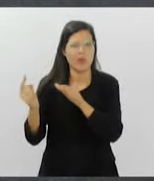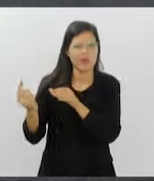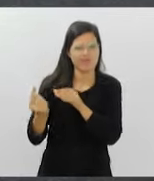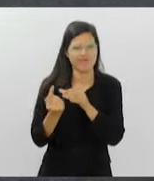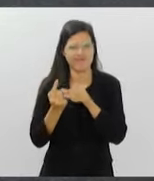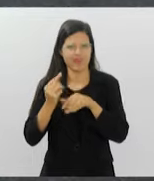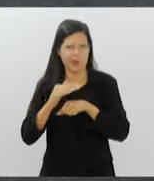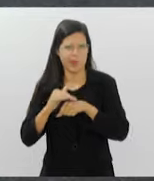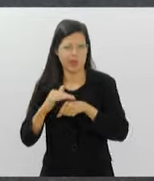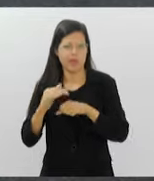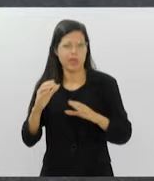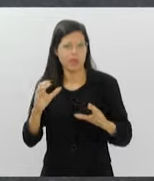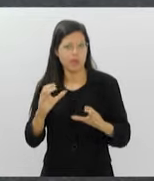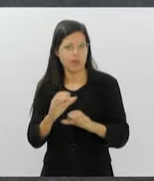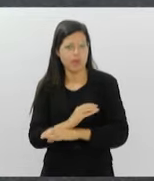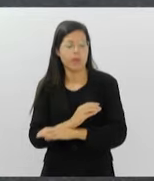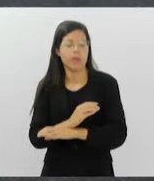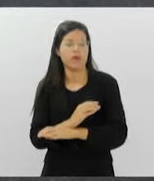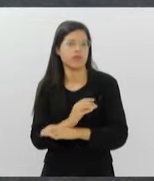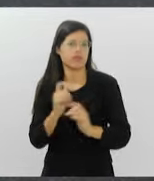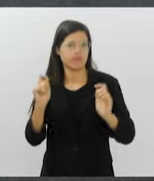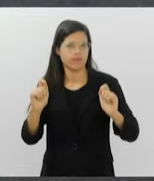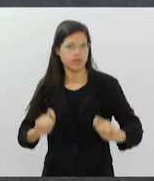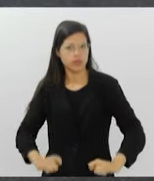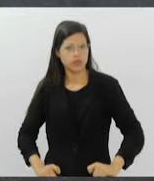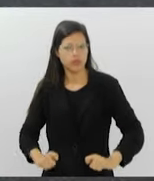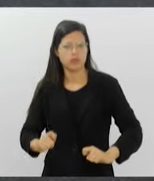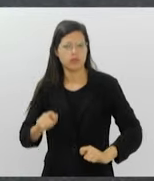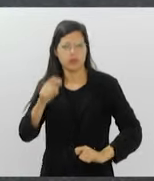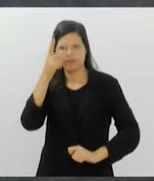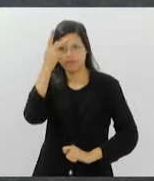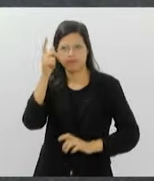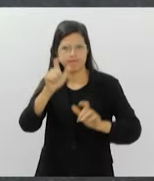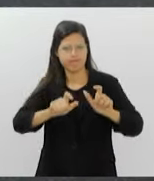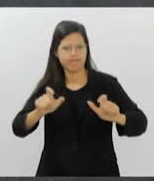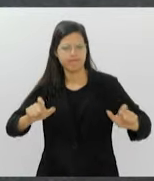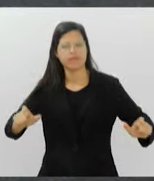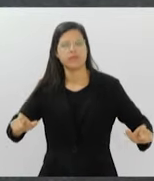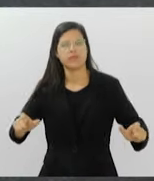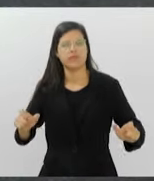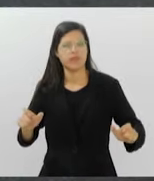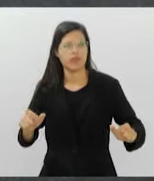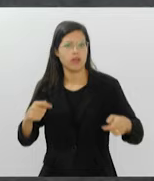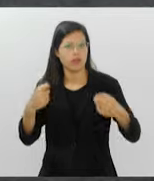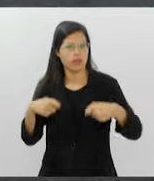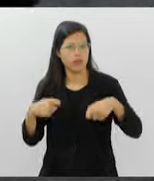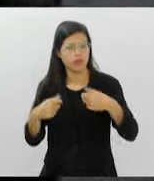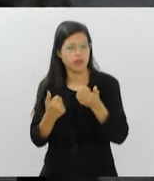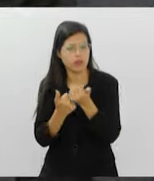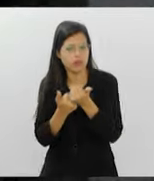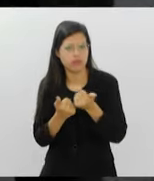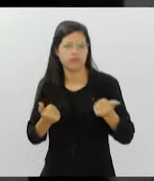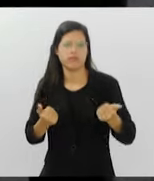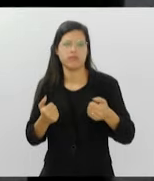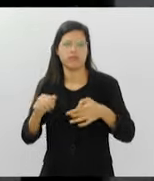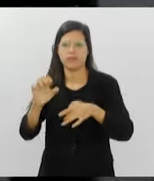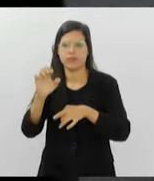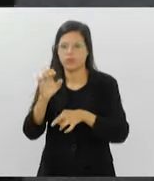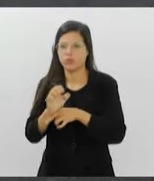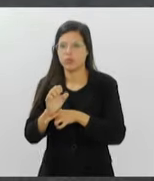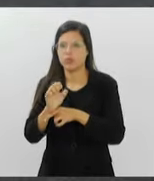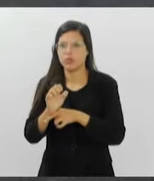mais completo possível a essas vítimas, que precisam do suporte do Estado para